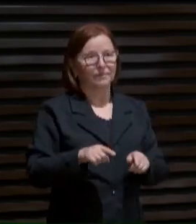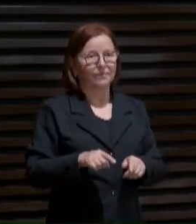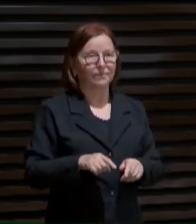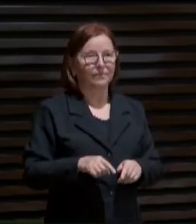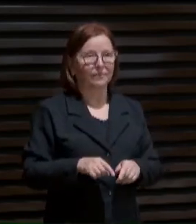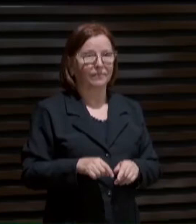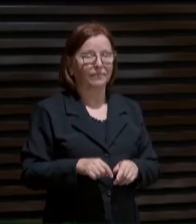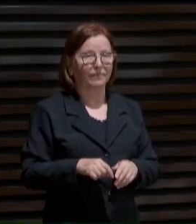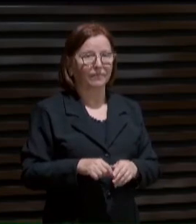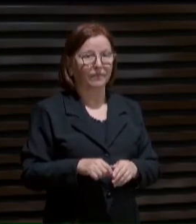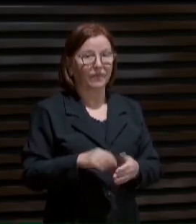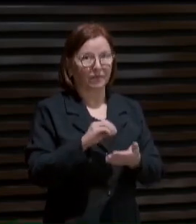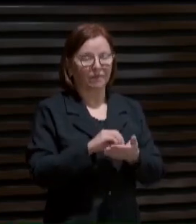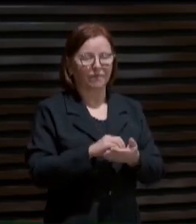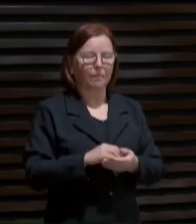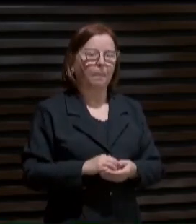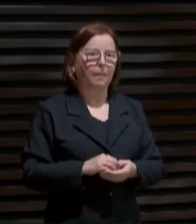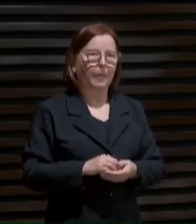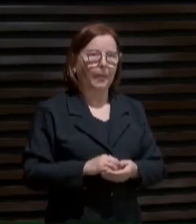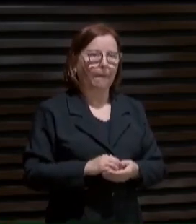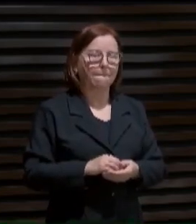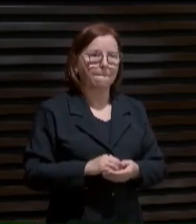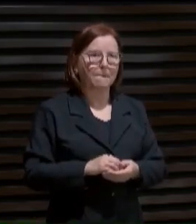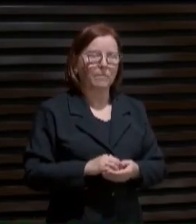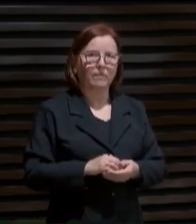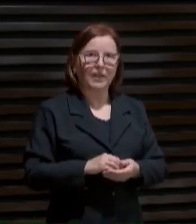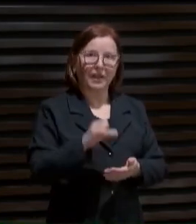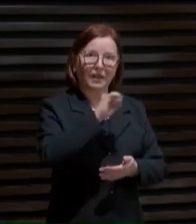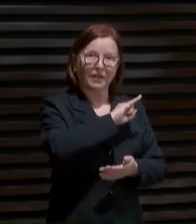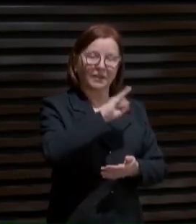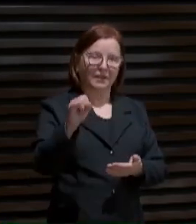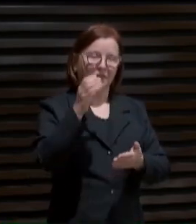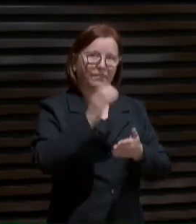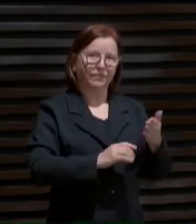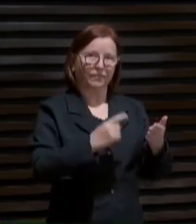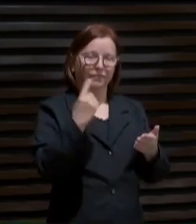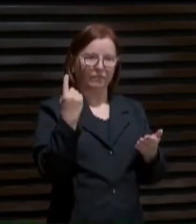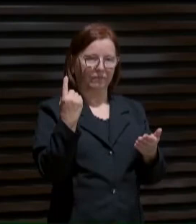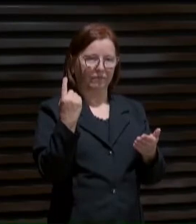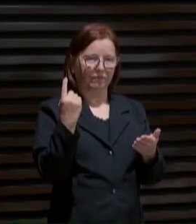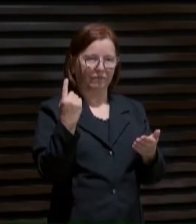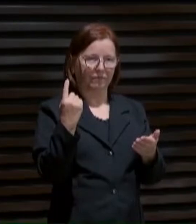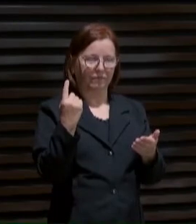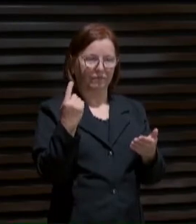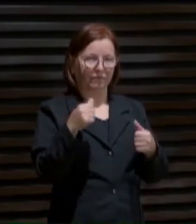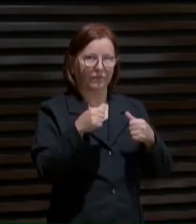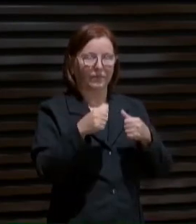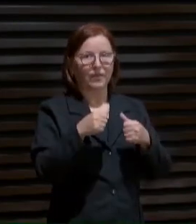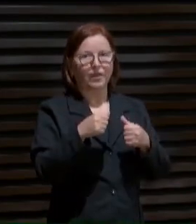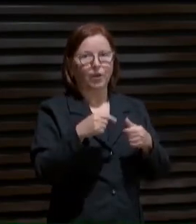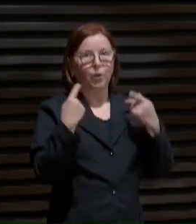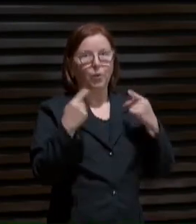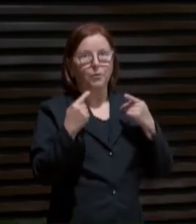de que você acompanhasse uma leitura de Isaías Capítulo 1 e o que é esse texto quando o profeta Isaías